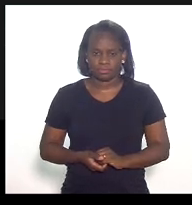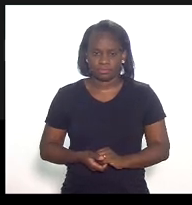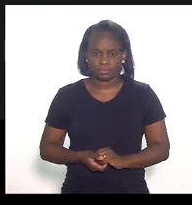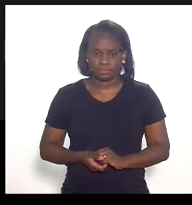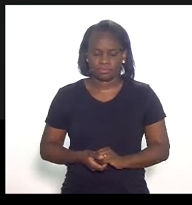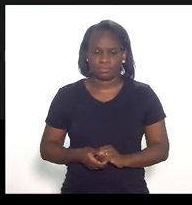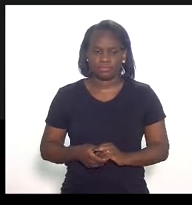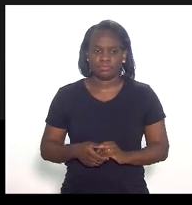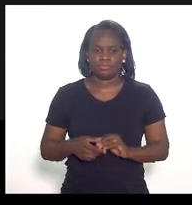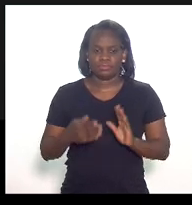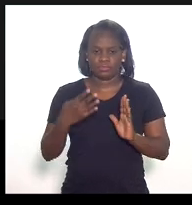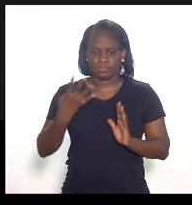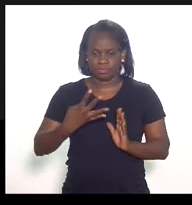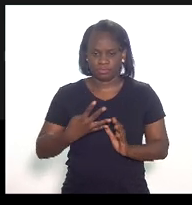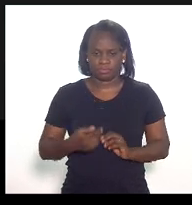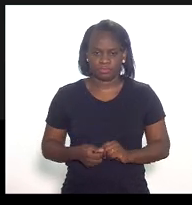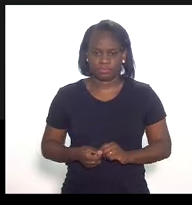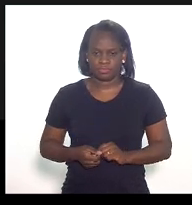Quatro da pauta.